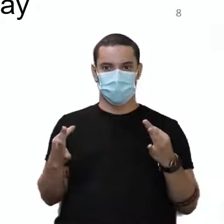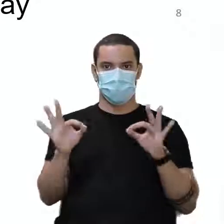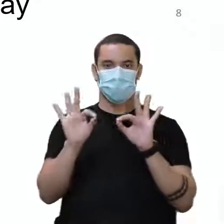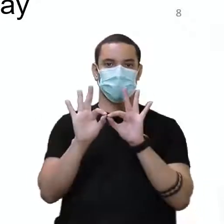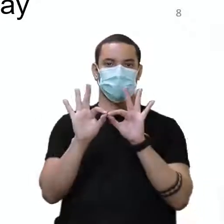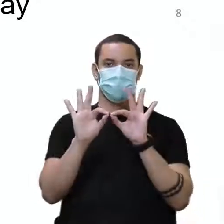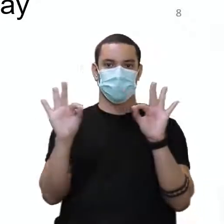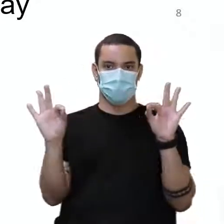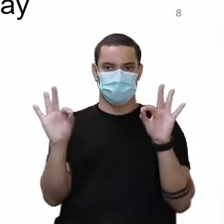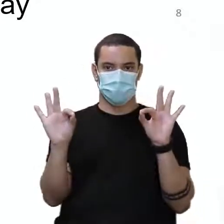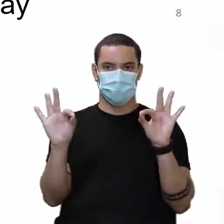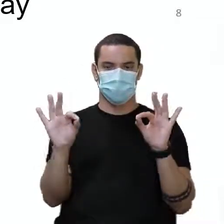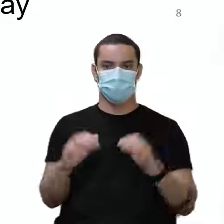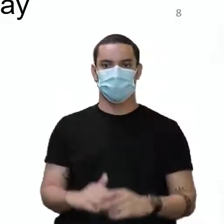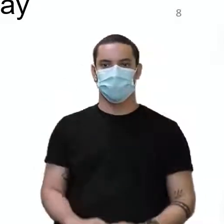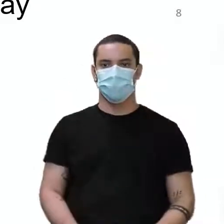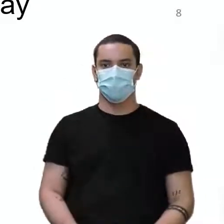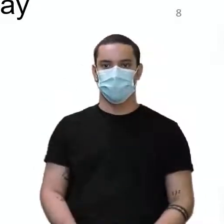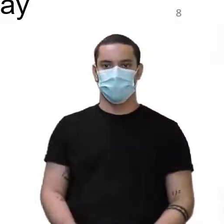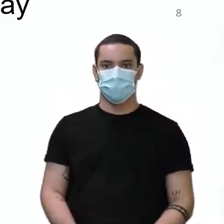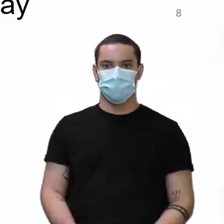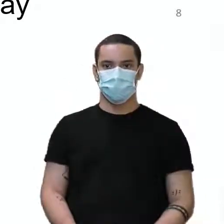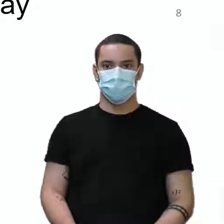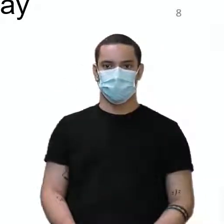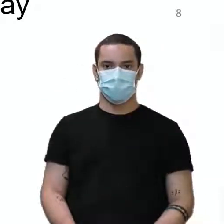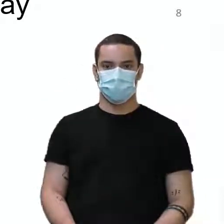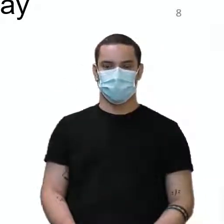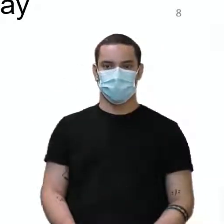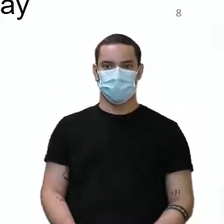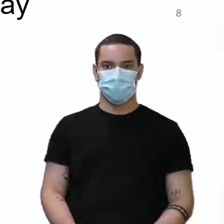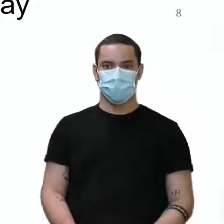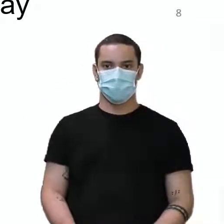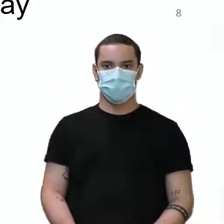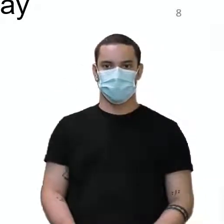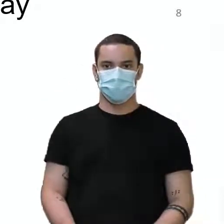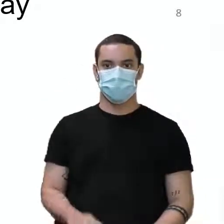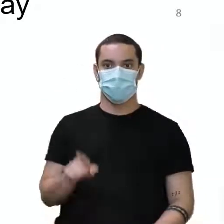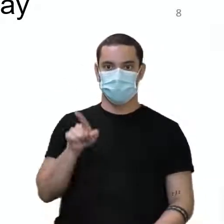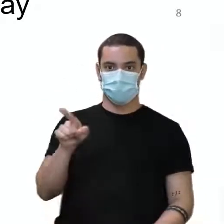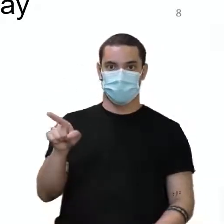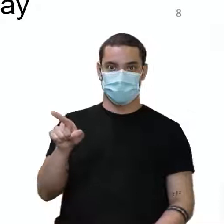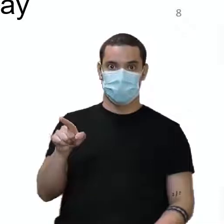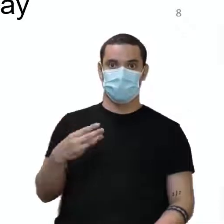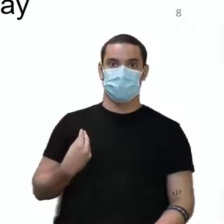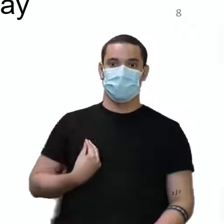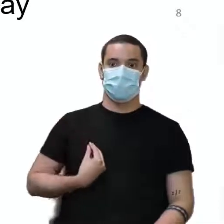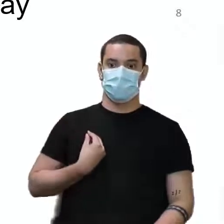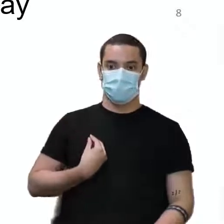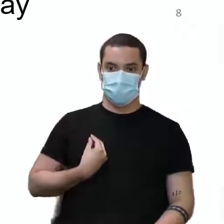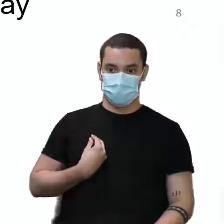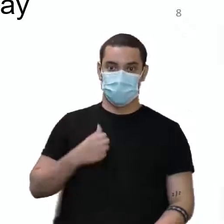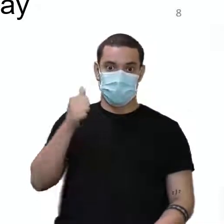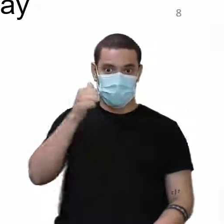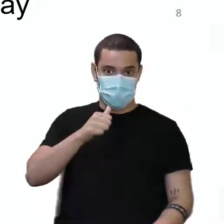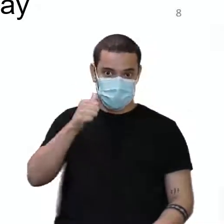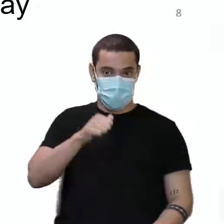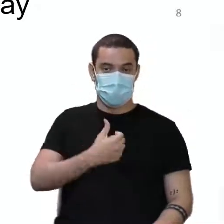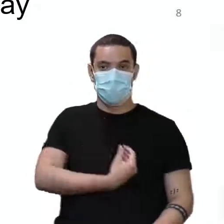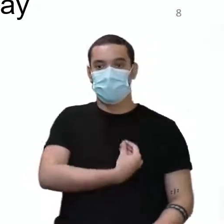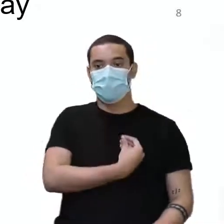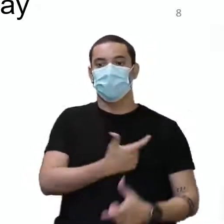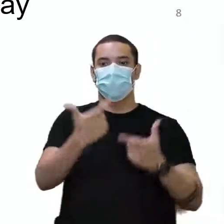vermelho. She is in Ireland now. Ela está